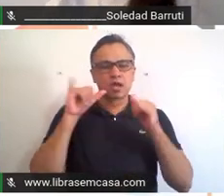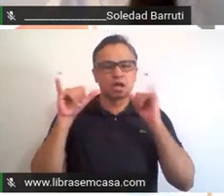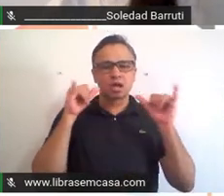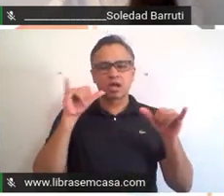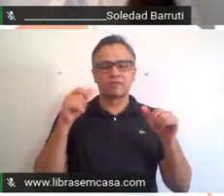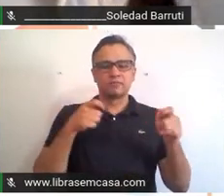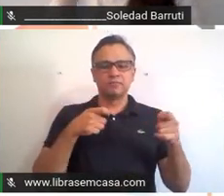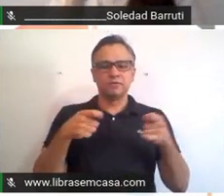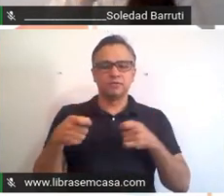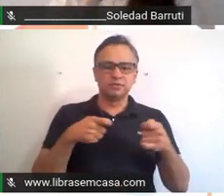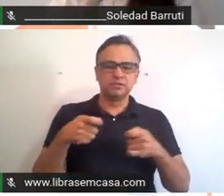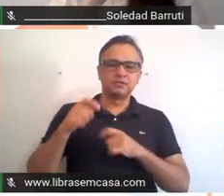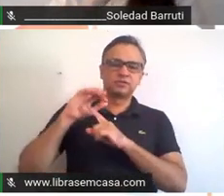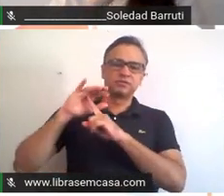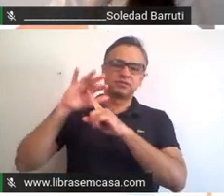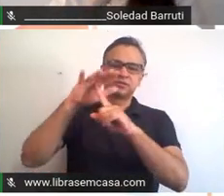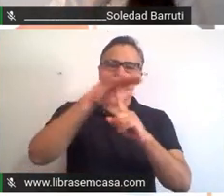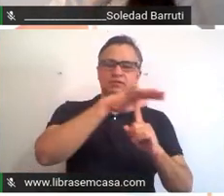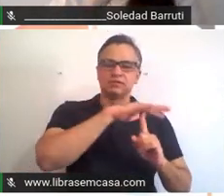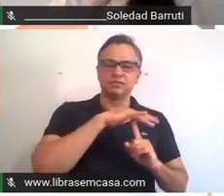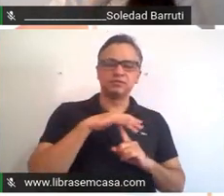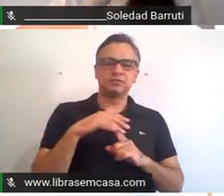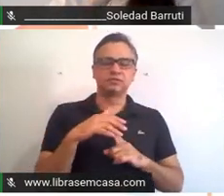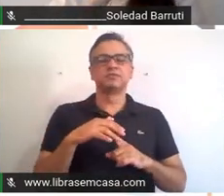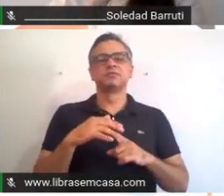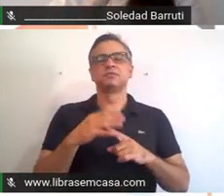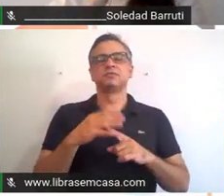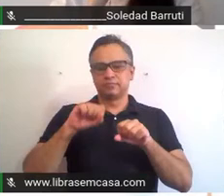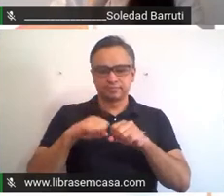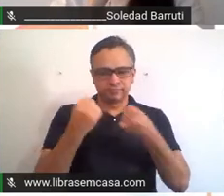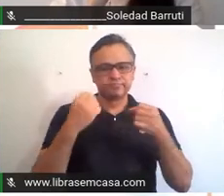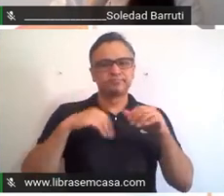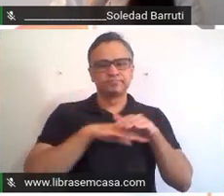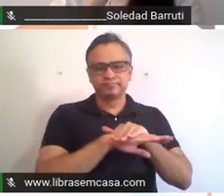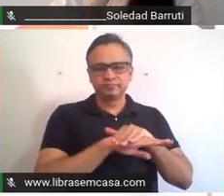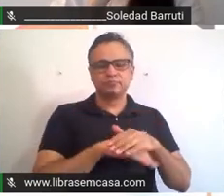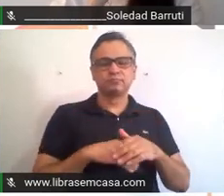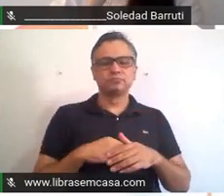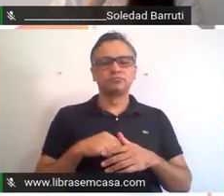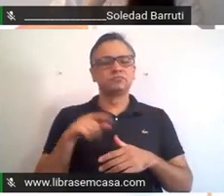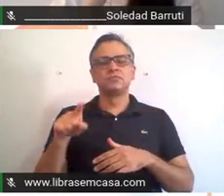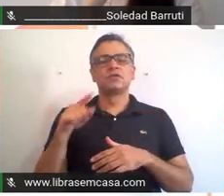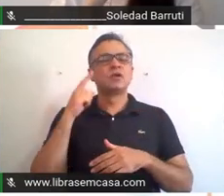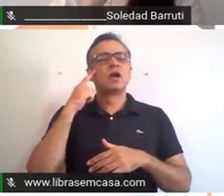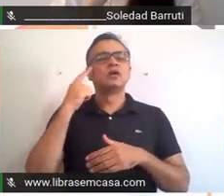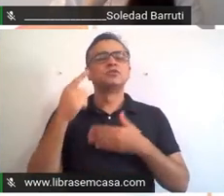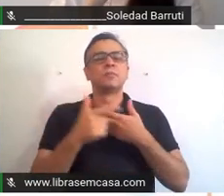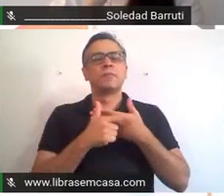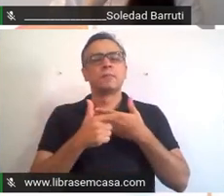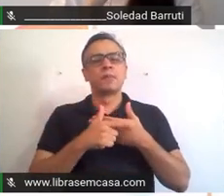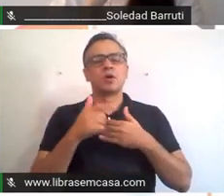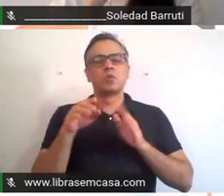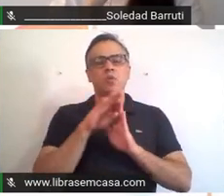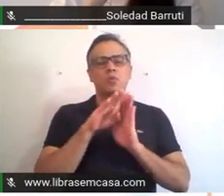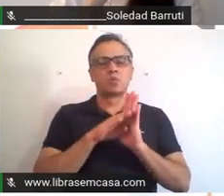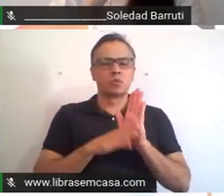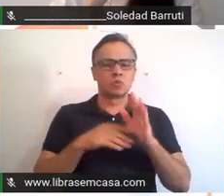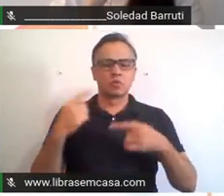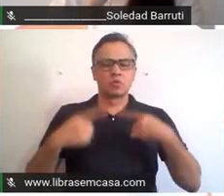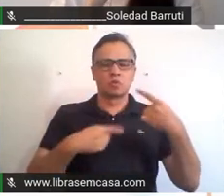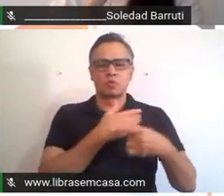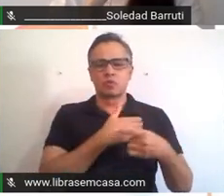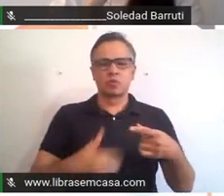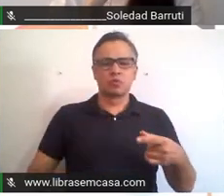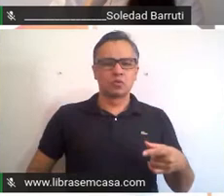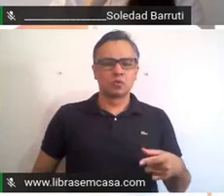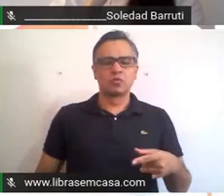Então, se vocês puderem comentar um pouco qual o papel das políticas públicas, como vocês enxergam, né, as políticas públicas podendo tirar a gente